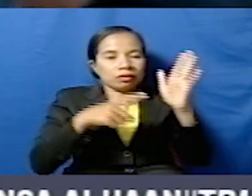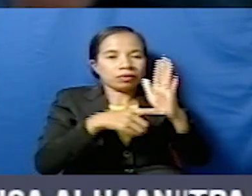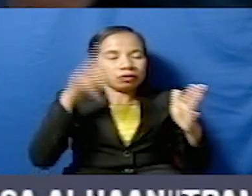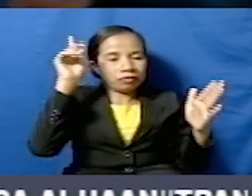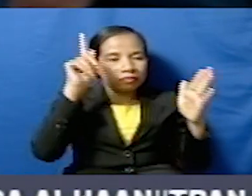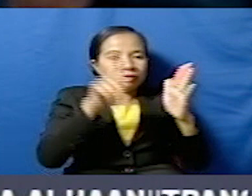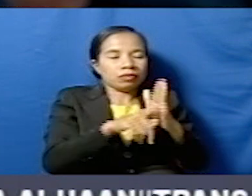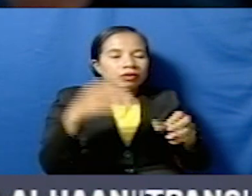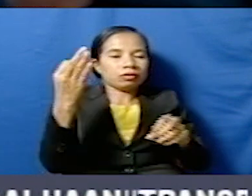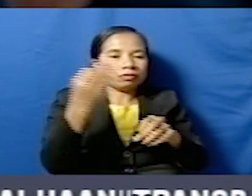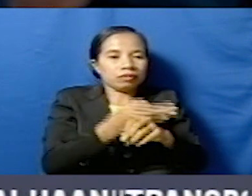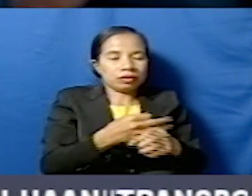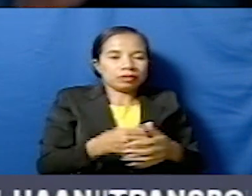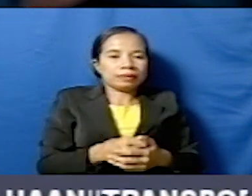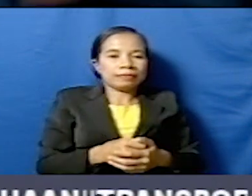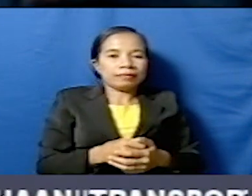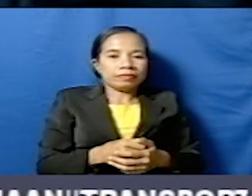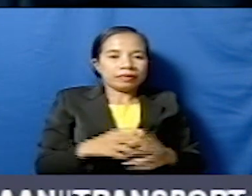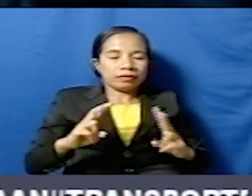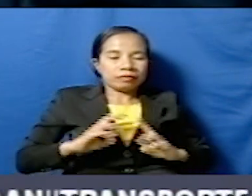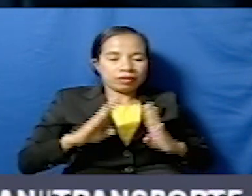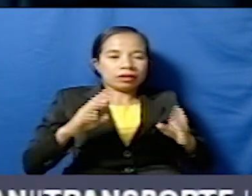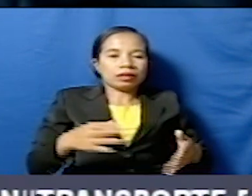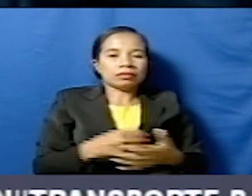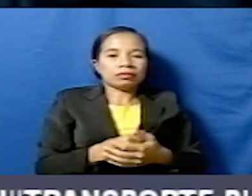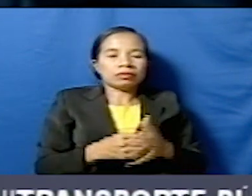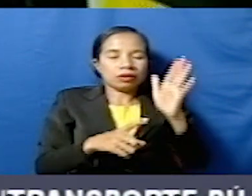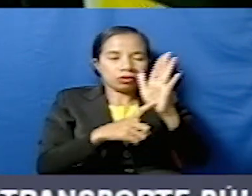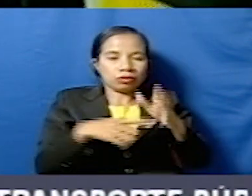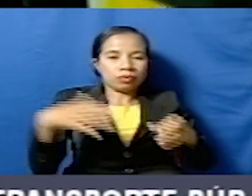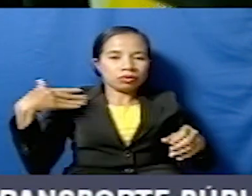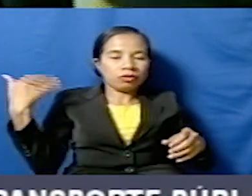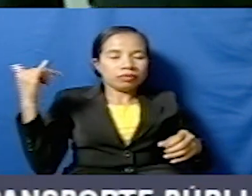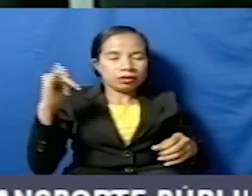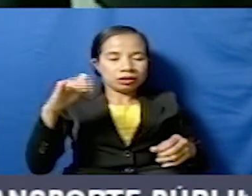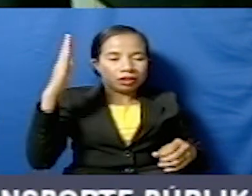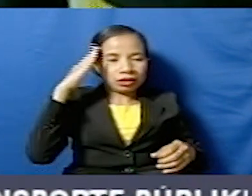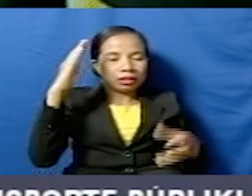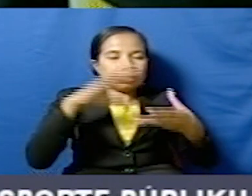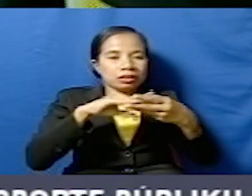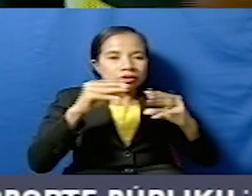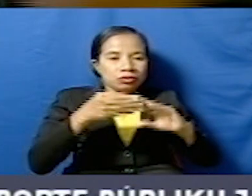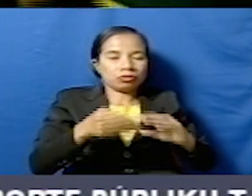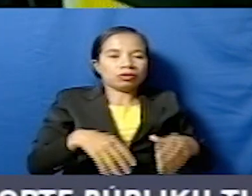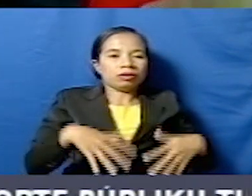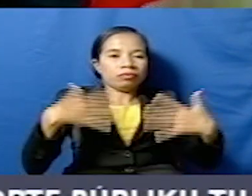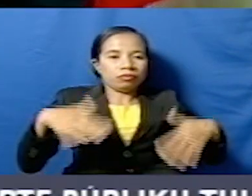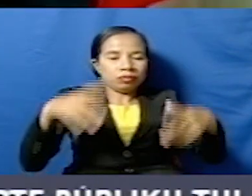no documento saudoso Maxtal Nian, o de Hatuta Mazeração Fon, o de Hatena História Luta